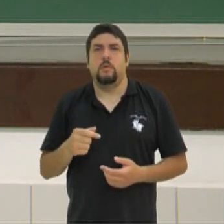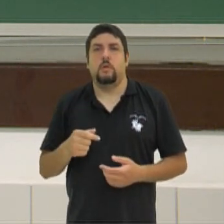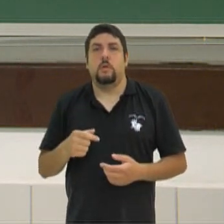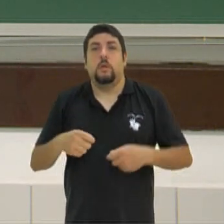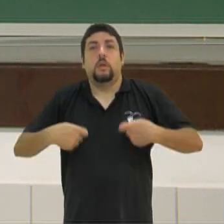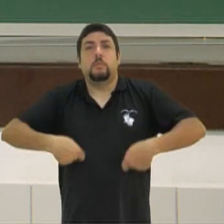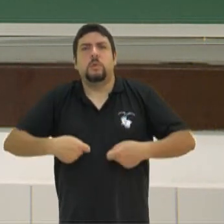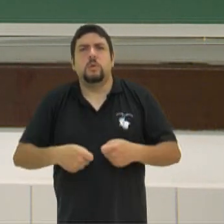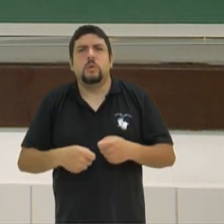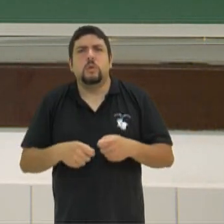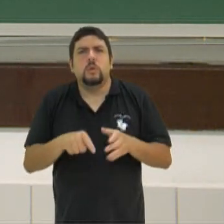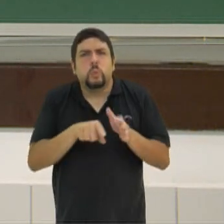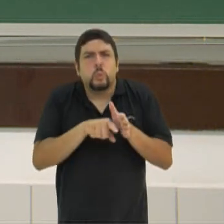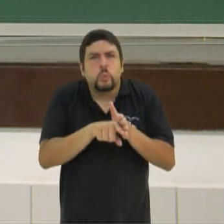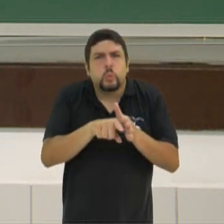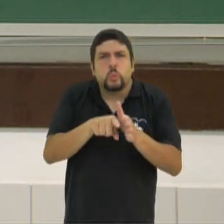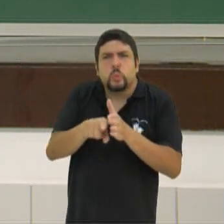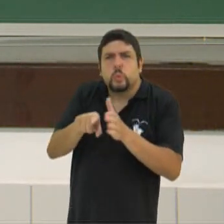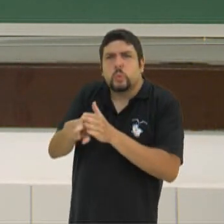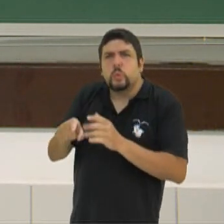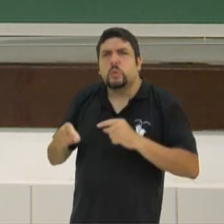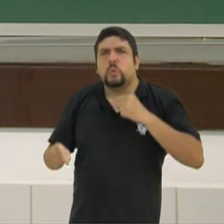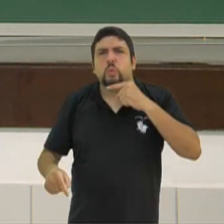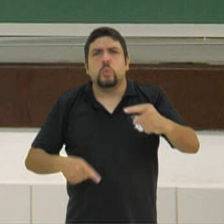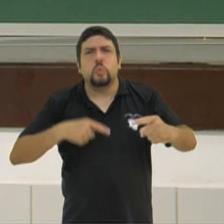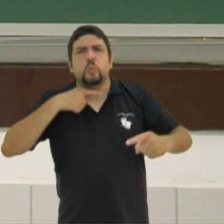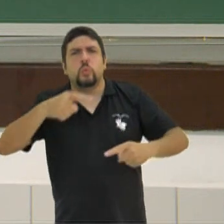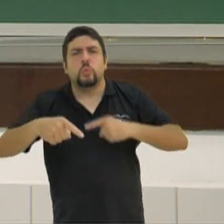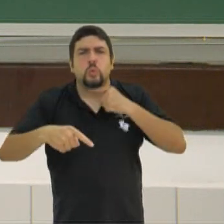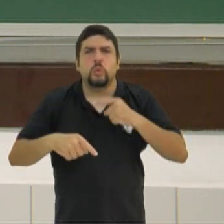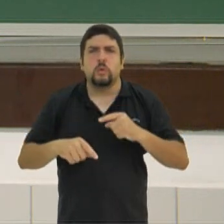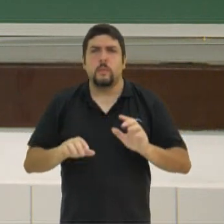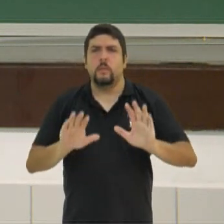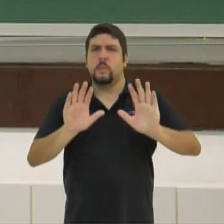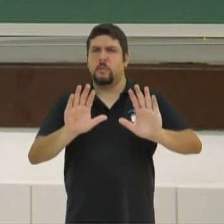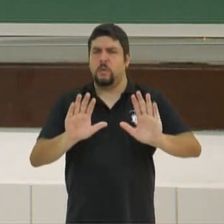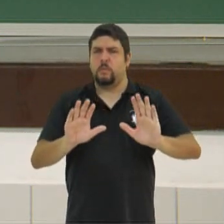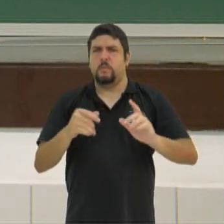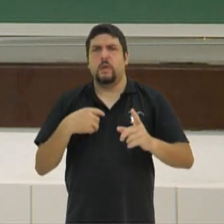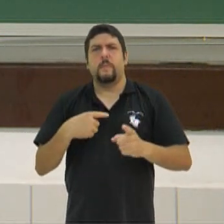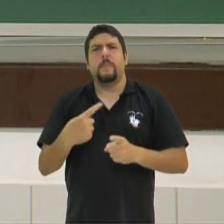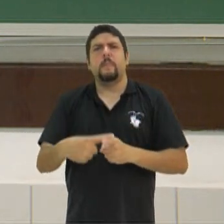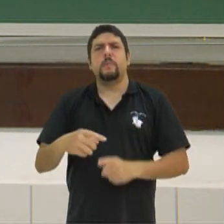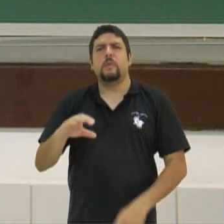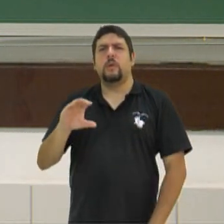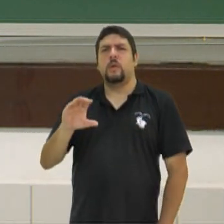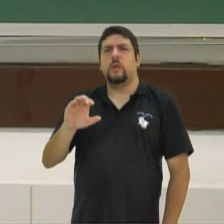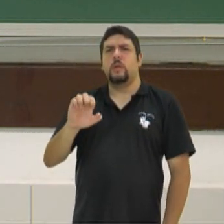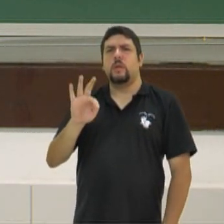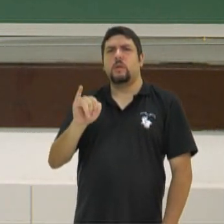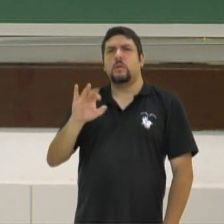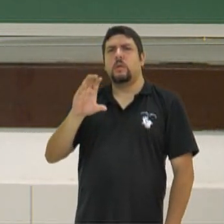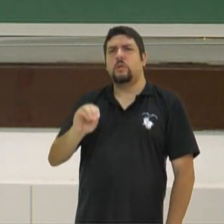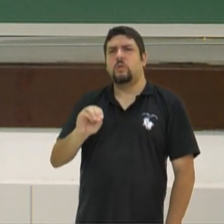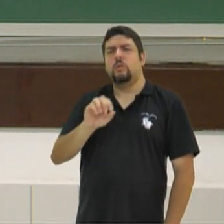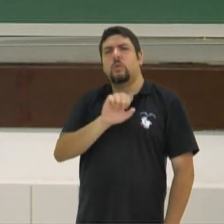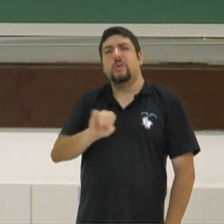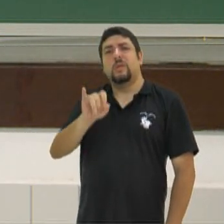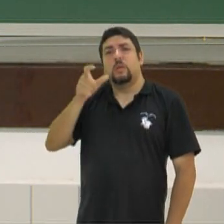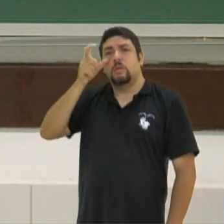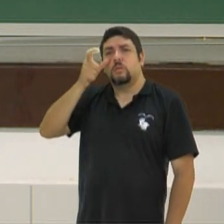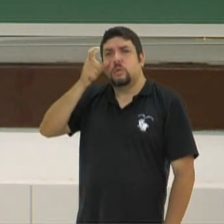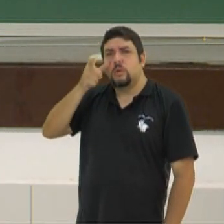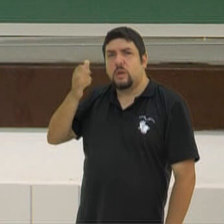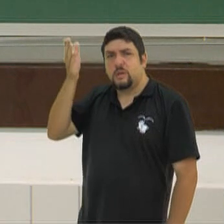os filósofos céticos se a gente está estudando René Descartes, que é um filósofo racionalista? A gente vai ver